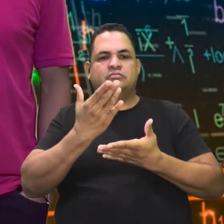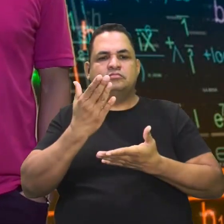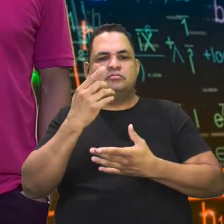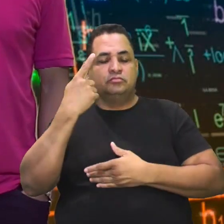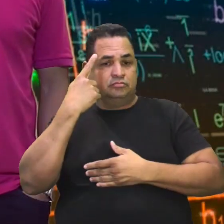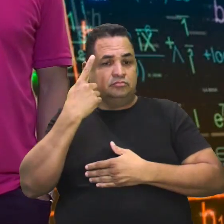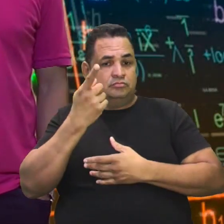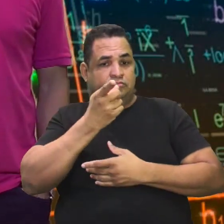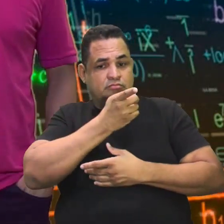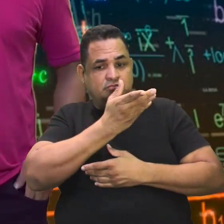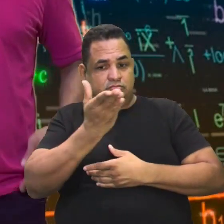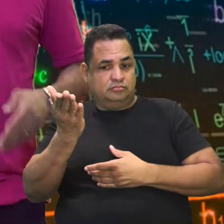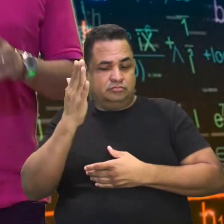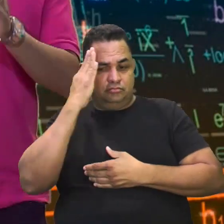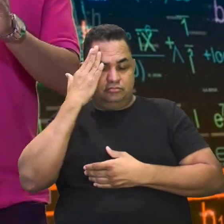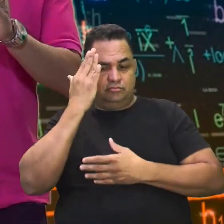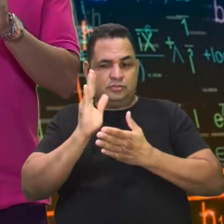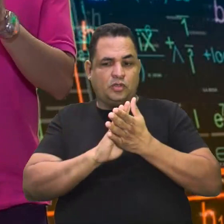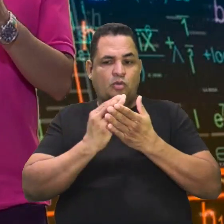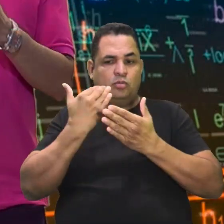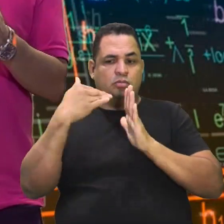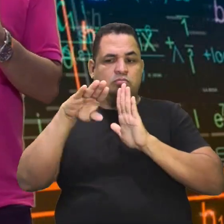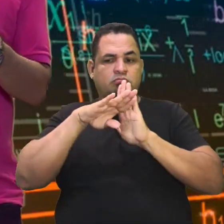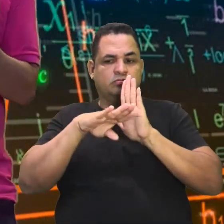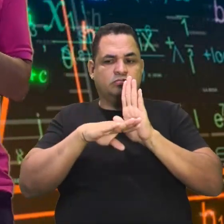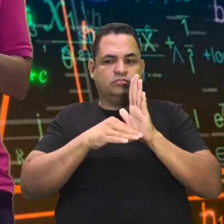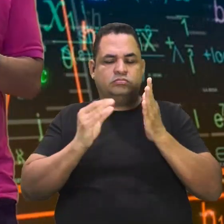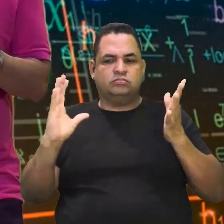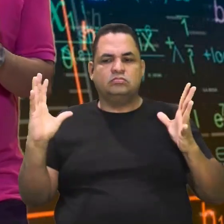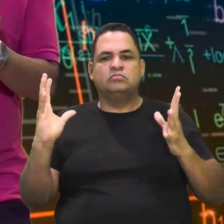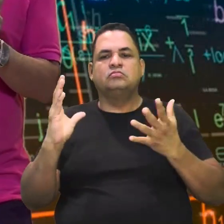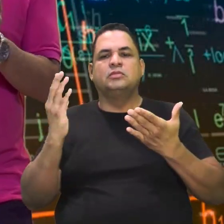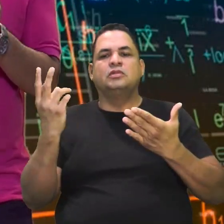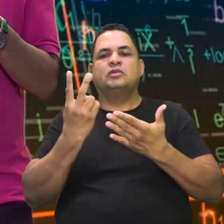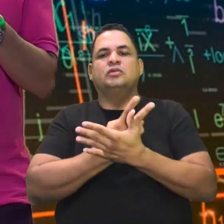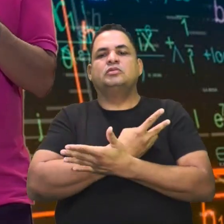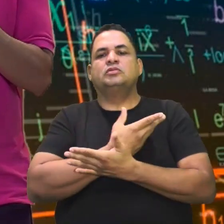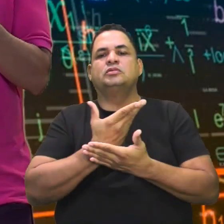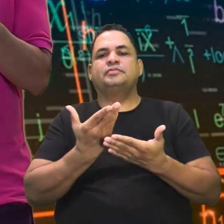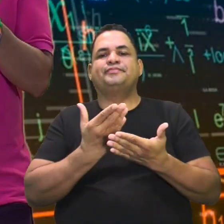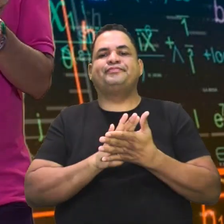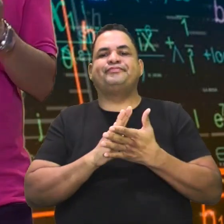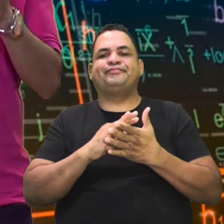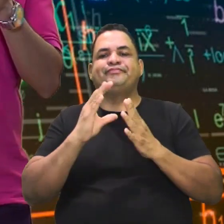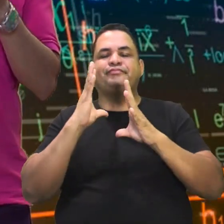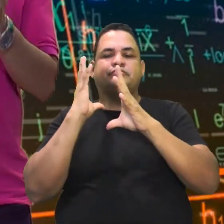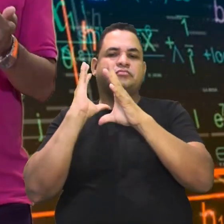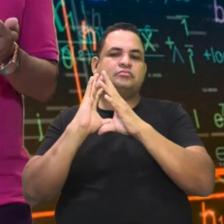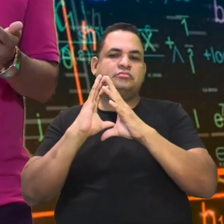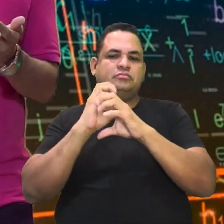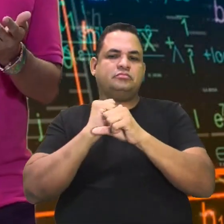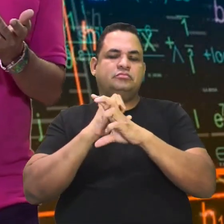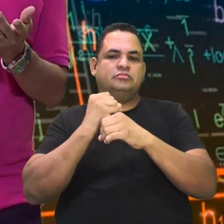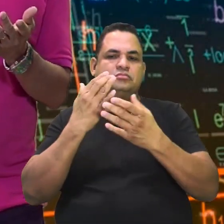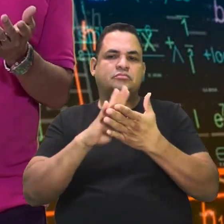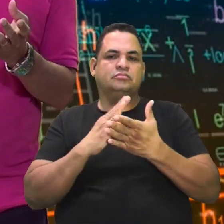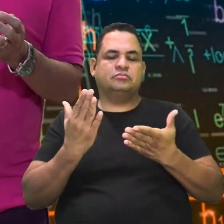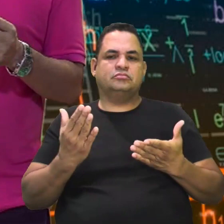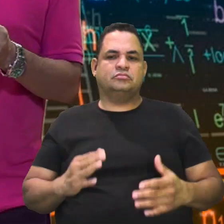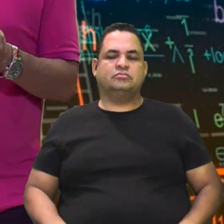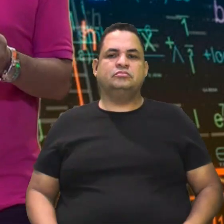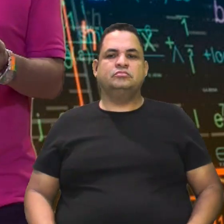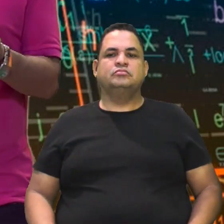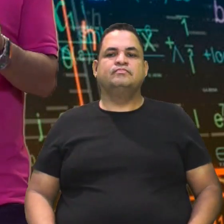vocês entenderem o processo. Isso. E aí já responde, meio que ainda sublinhar a pergunta dos